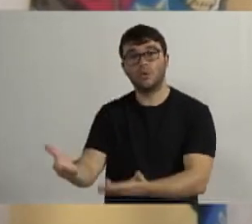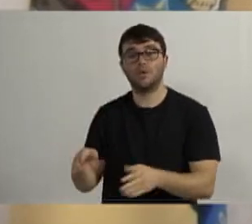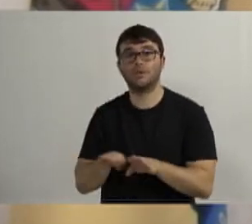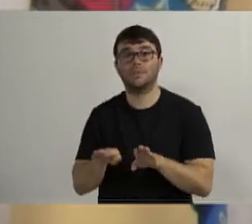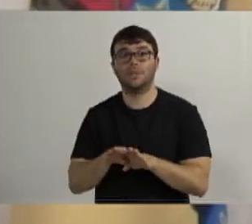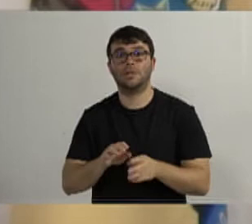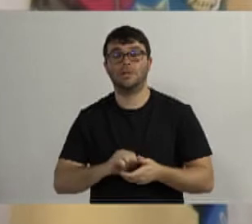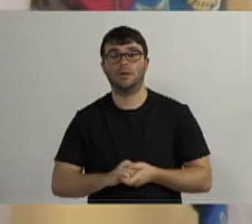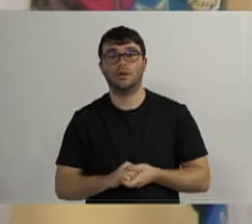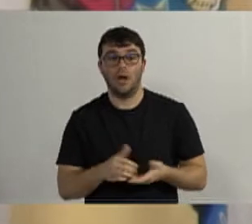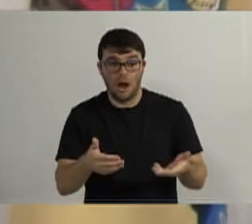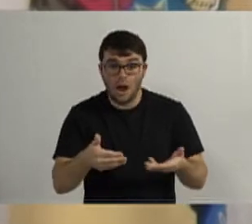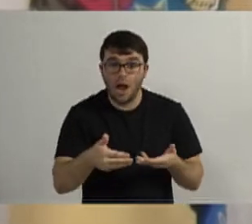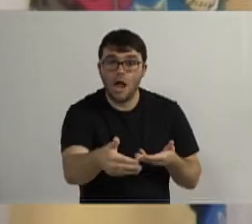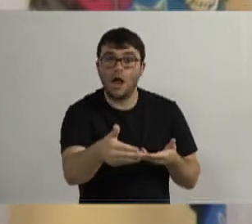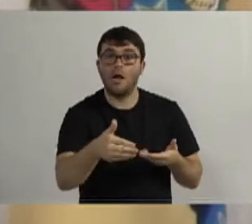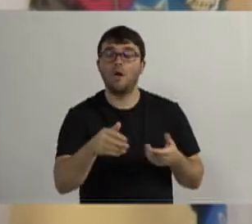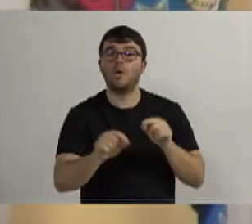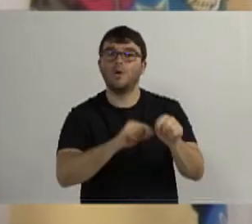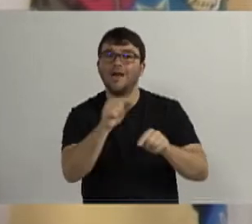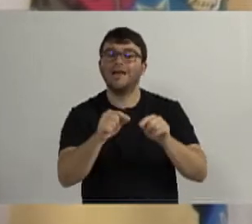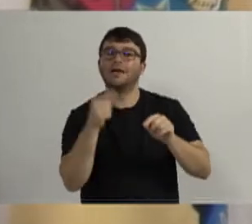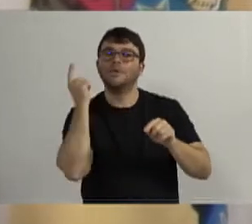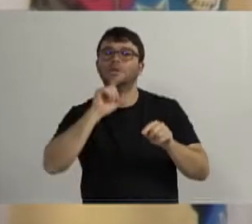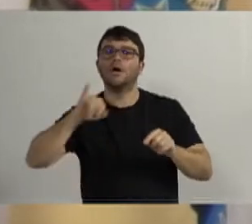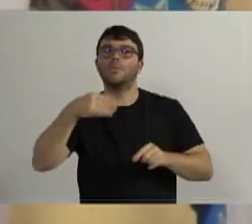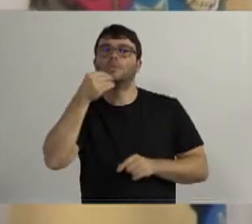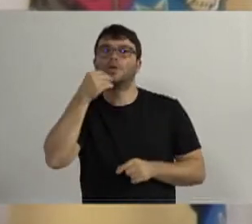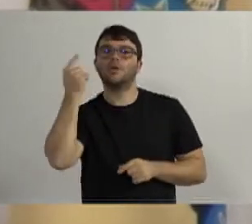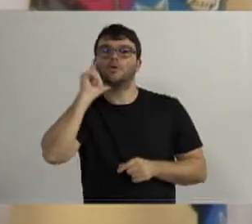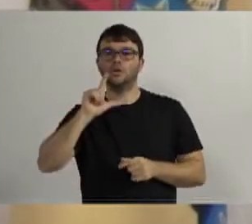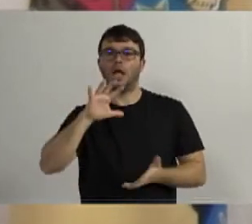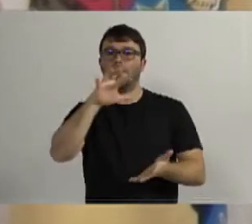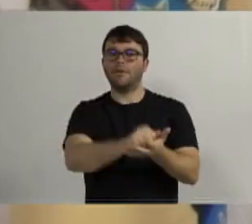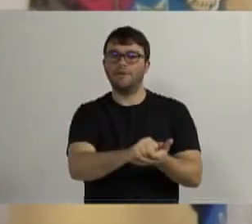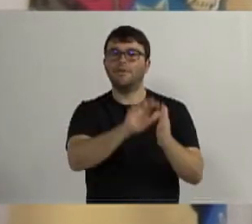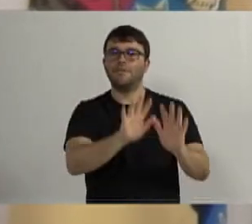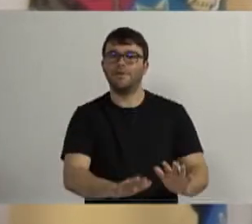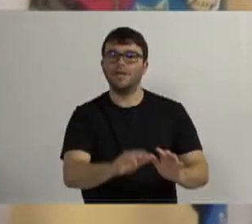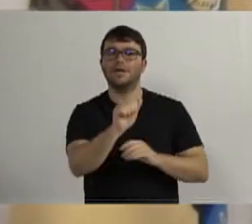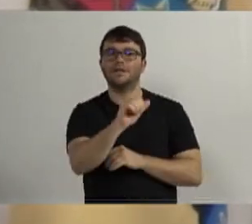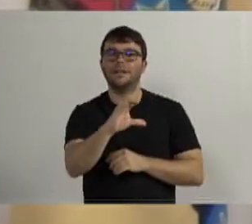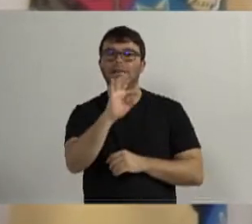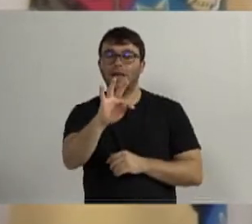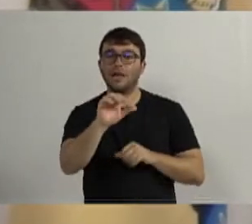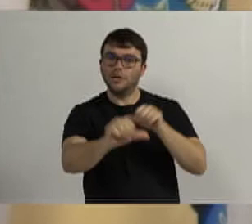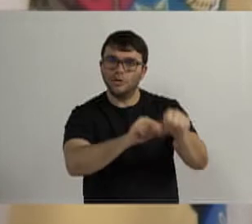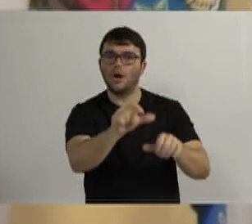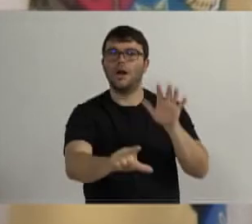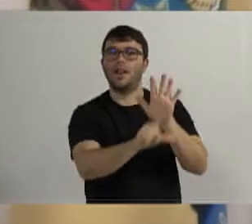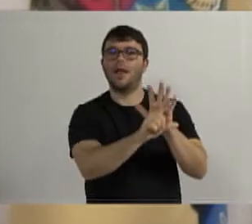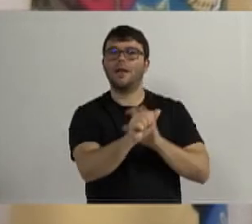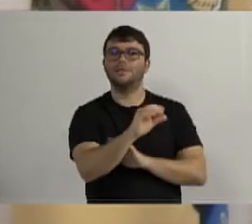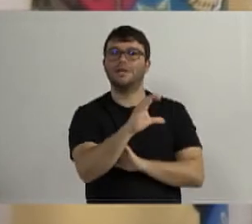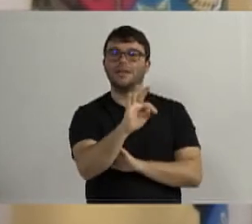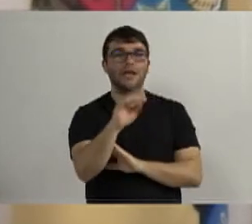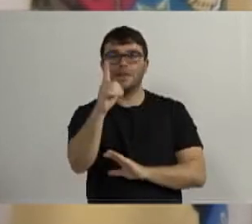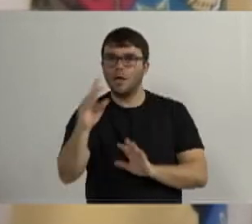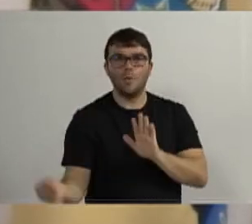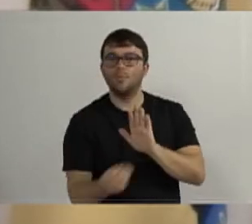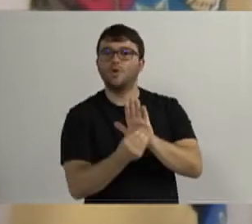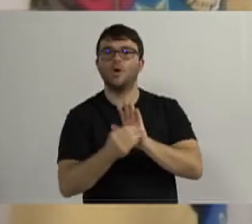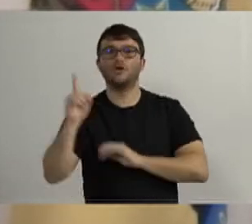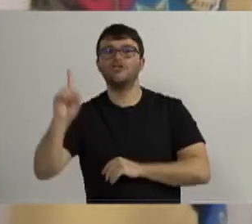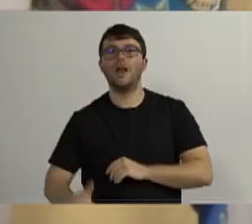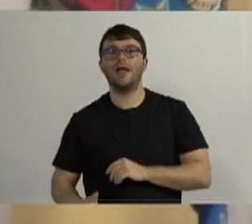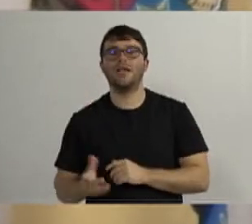agora recentemente tiveram oportunidade de garantir os acts com alteração da lei do act não incluíram os direitos